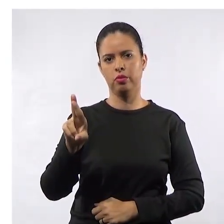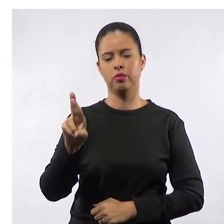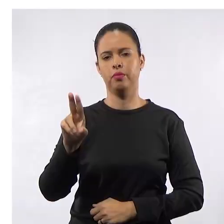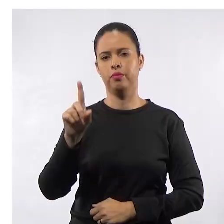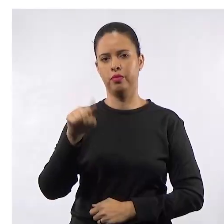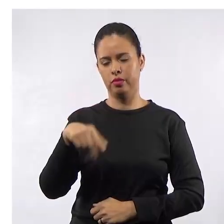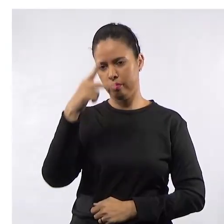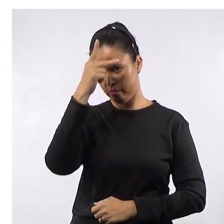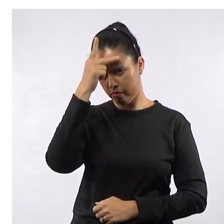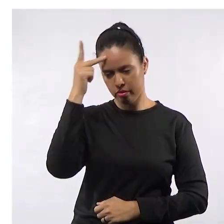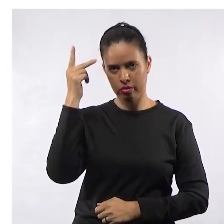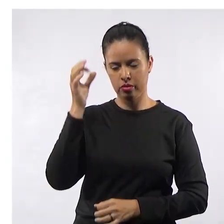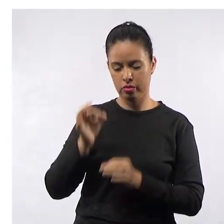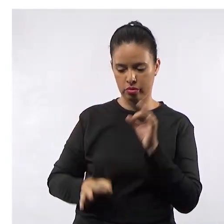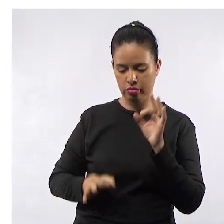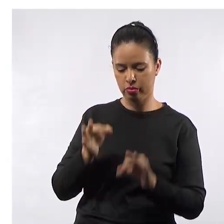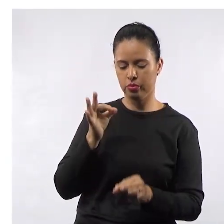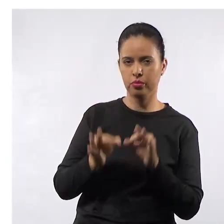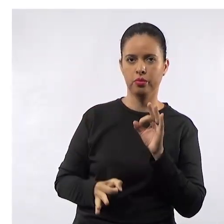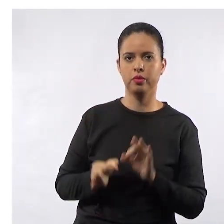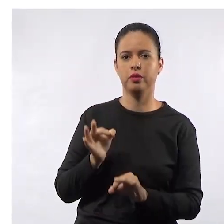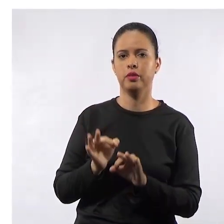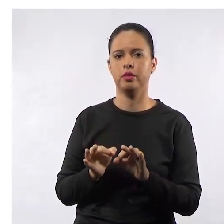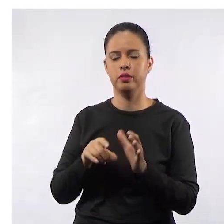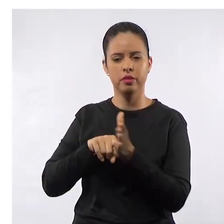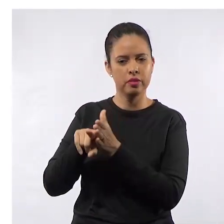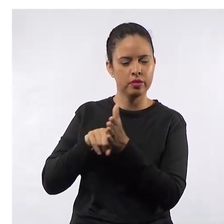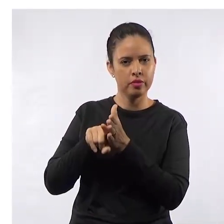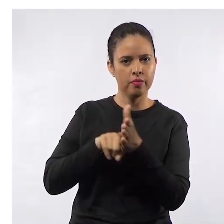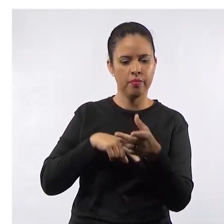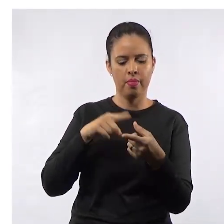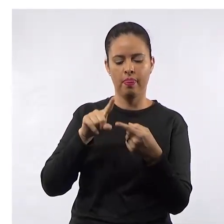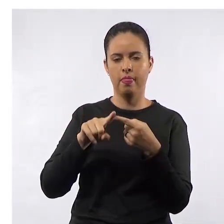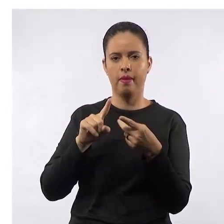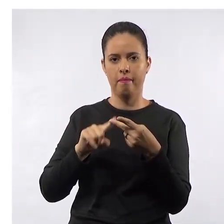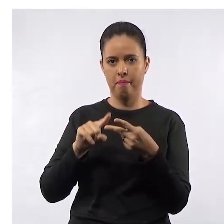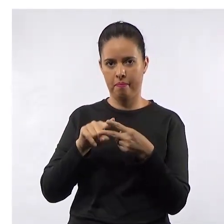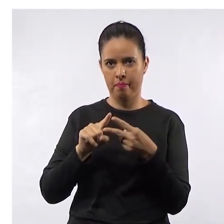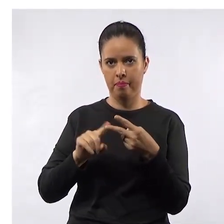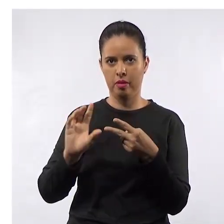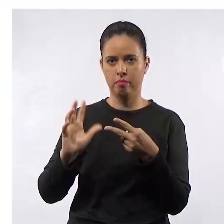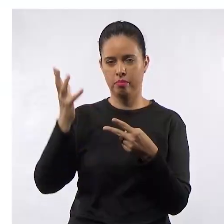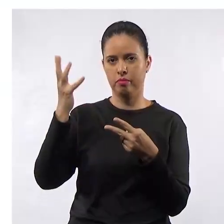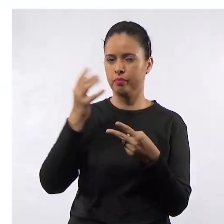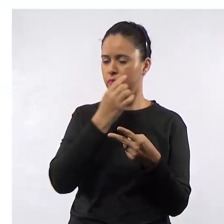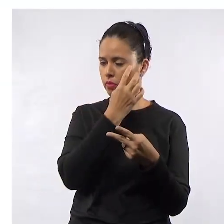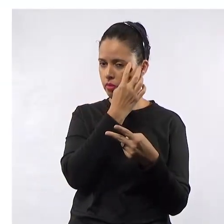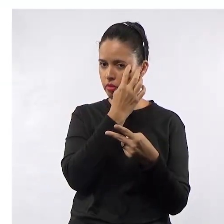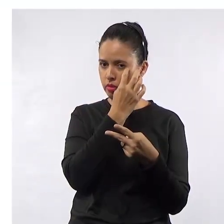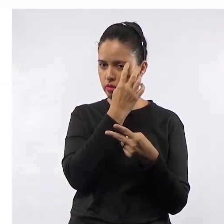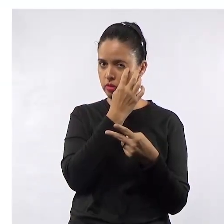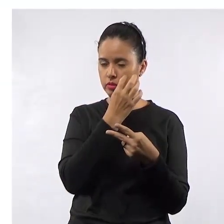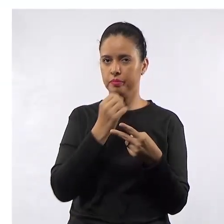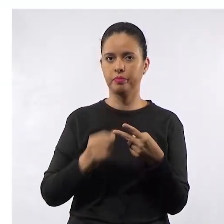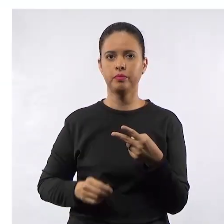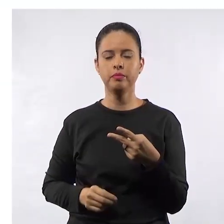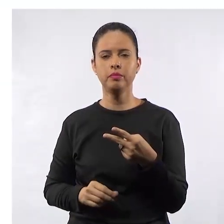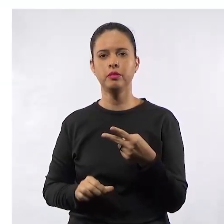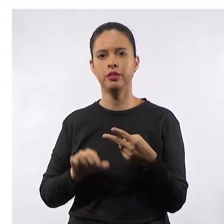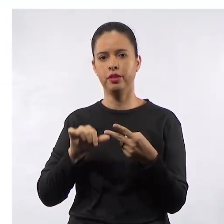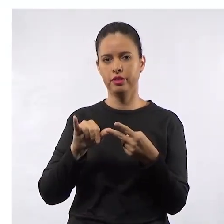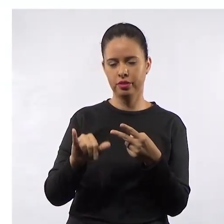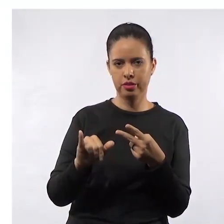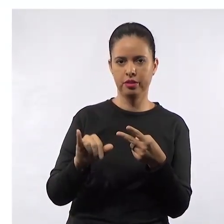ou não a pessoa jurídica como consumidora a verificação de 2 situações, tá? Olha só,